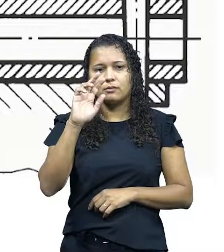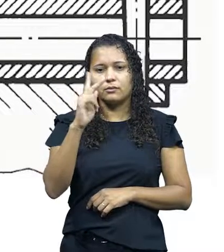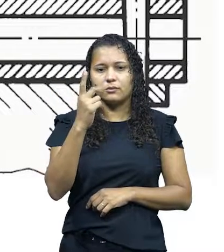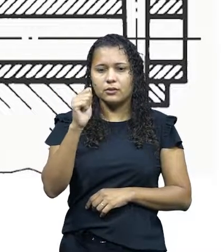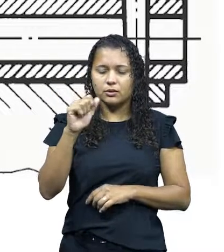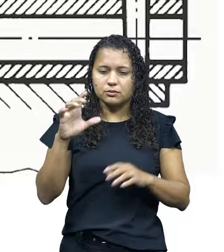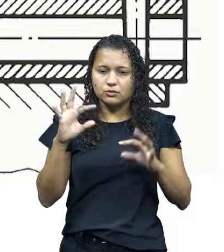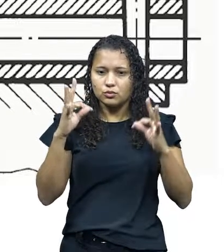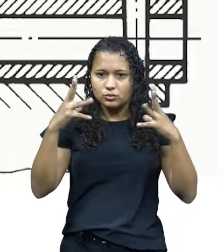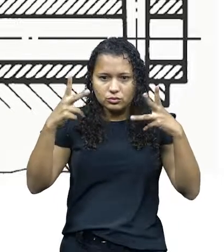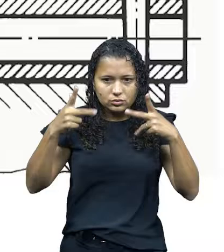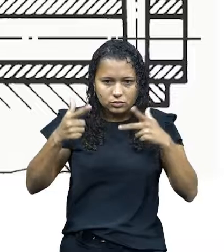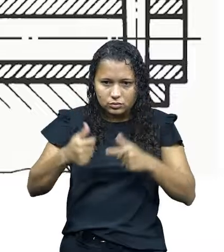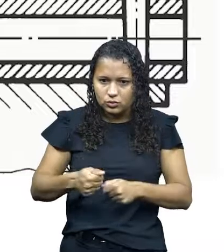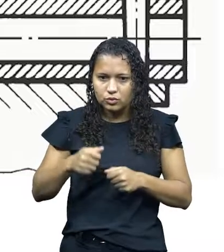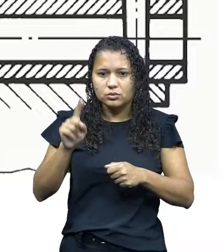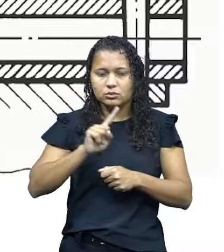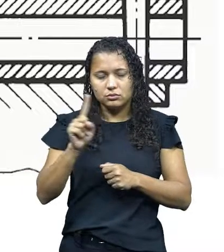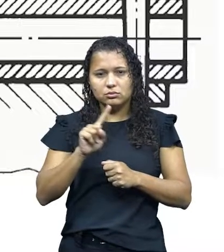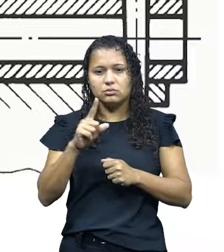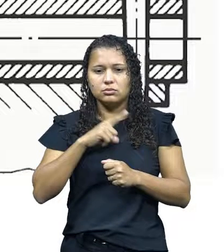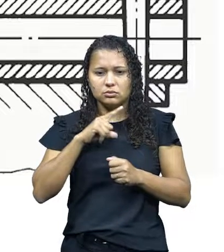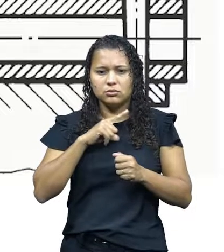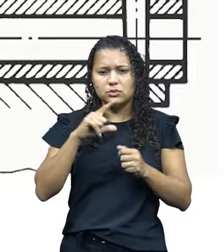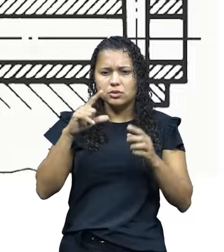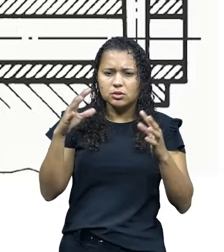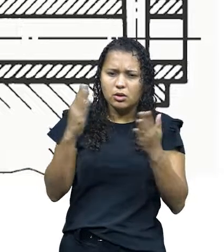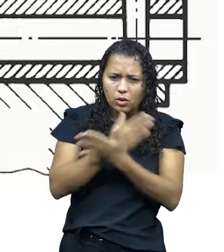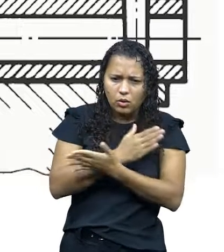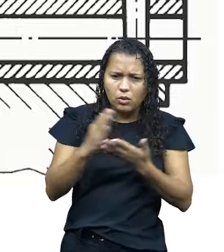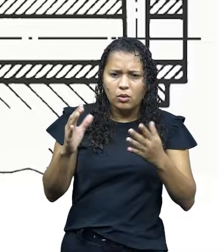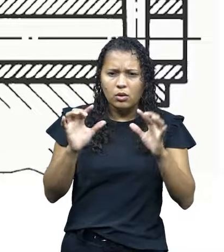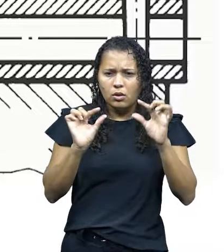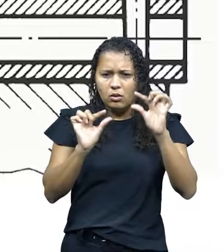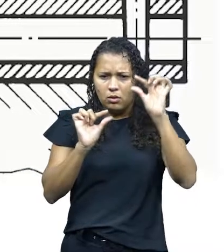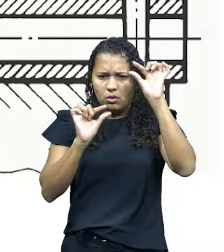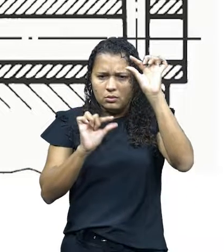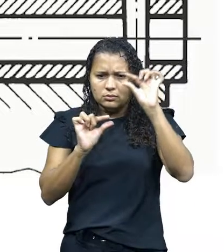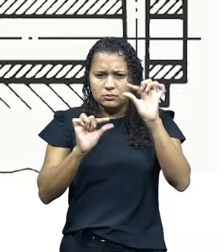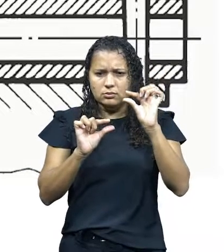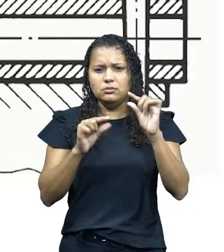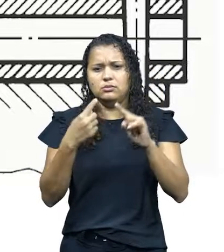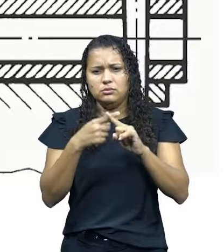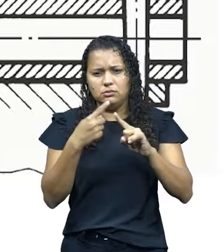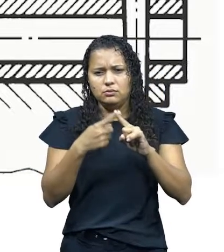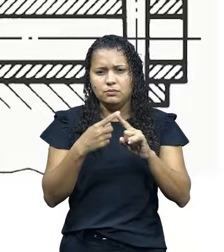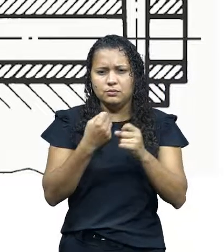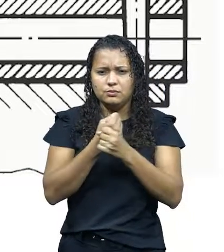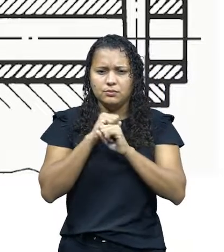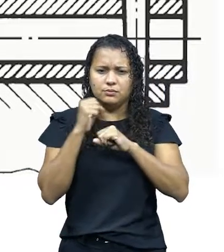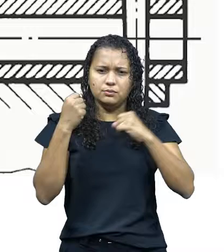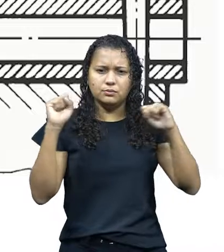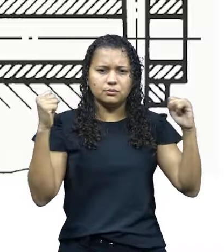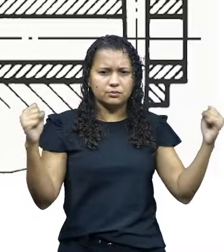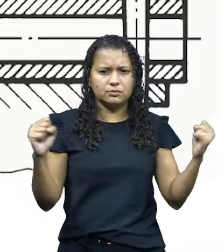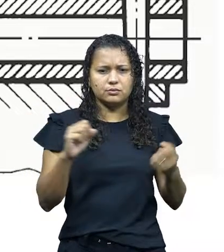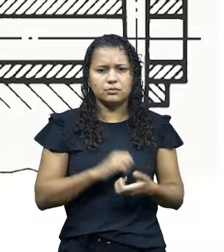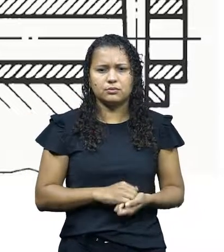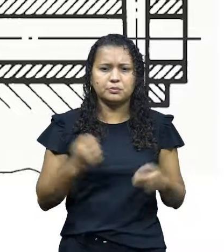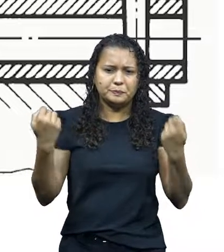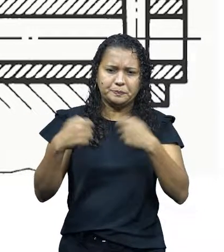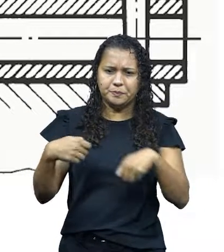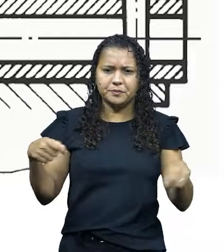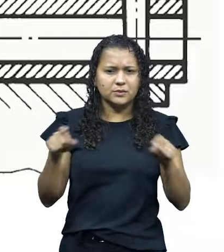achura, ela não está fechando toda a imagem, ela está deixando uma parte em branco. Por quê? Porque ela é muito extensa. Então, aqui a gente não